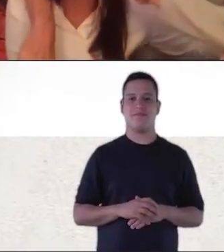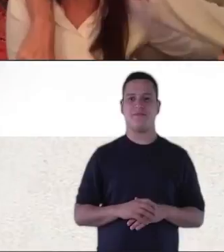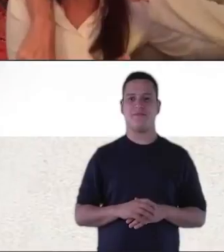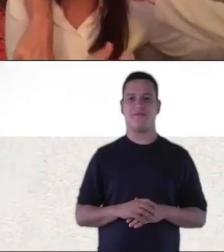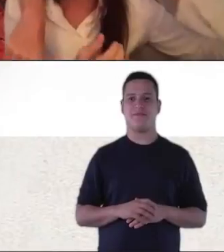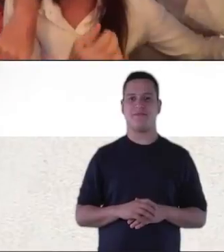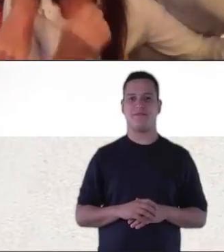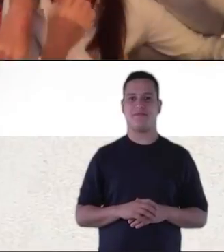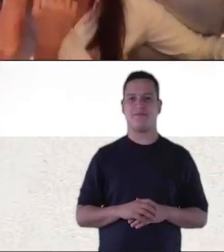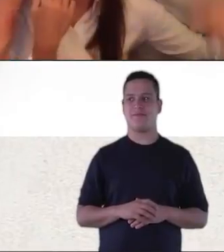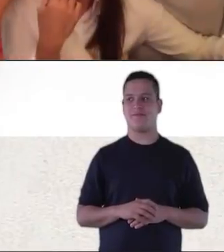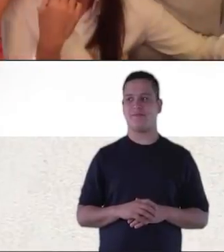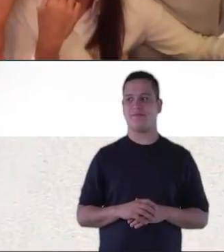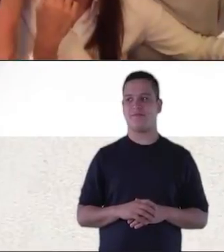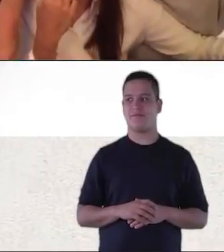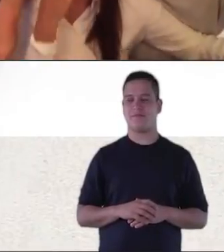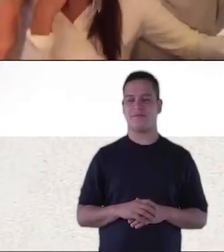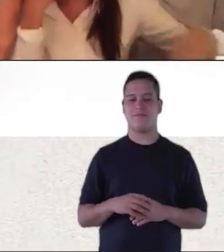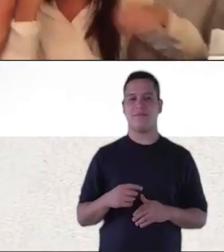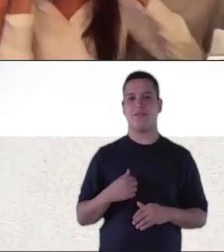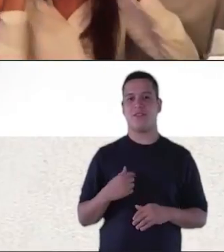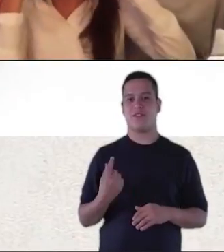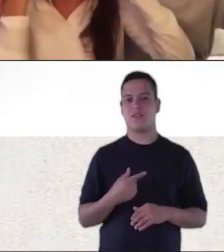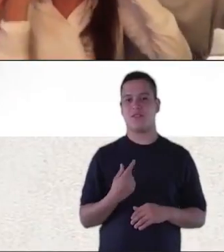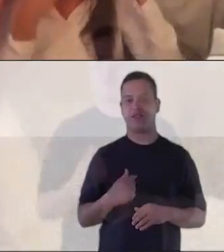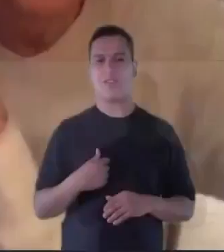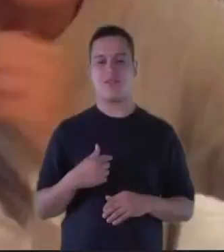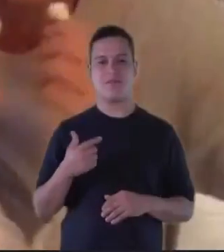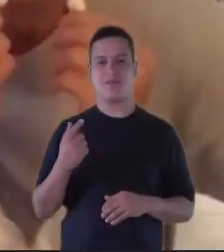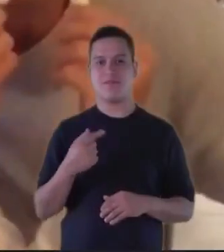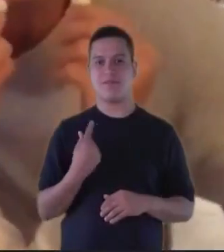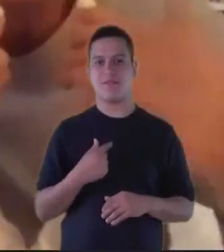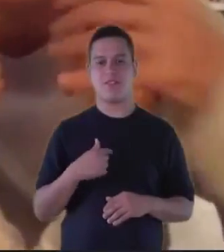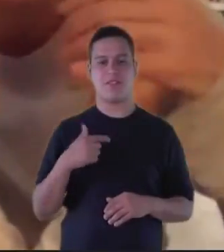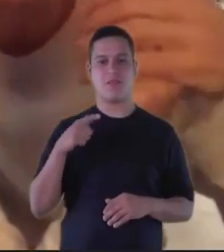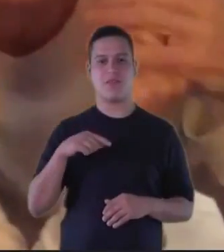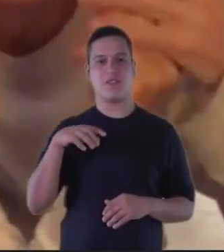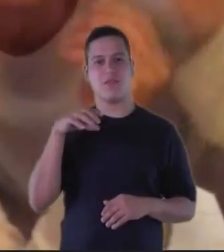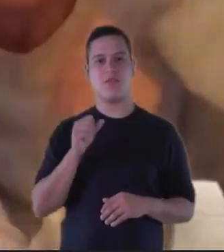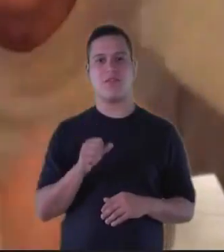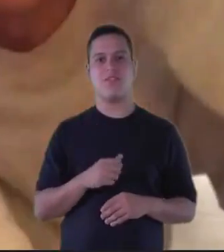Ih, você está ouvindo aqui, eu não estou ouvindo. Não, eu não estou ouvindo mais também. Olha aqui.